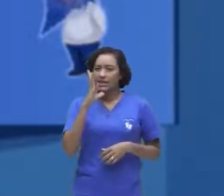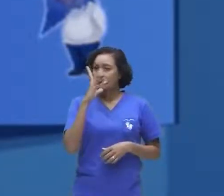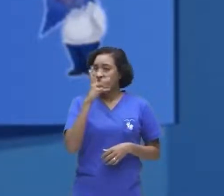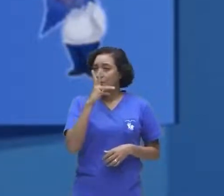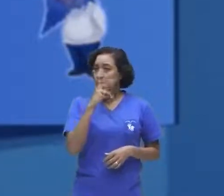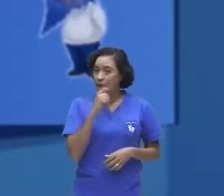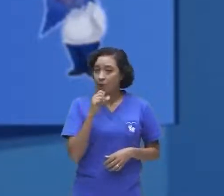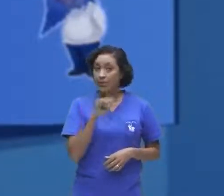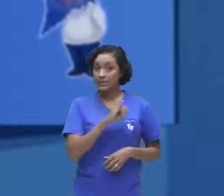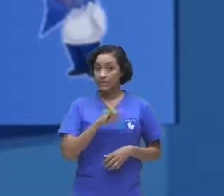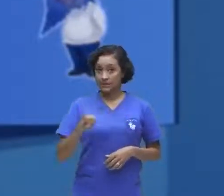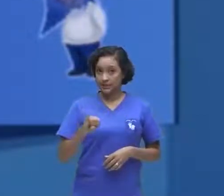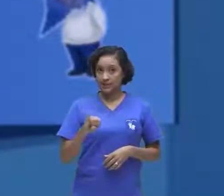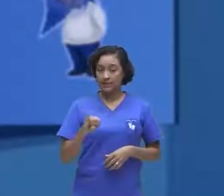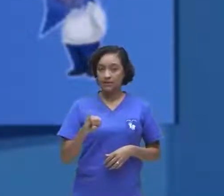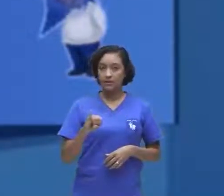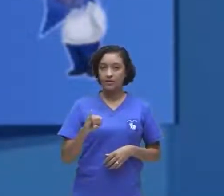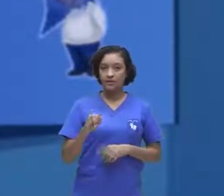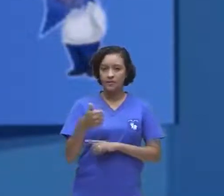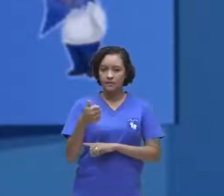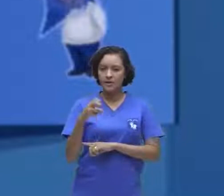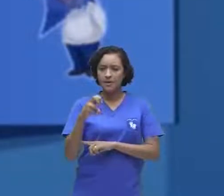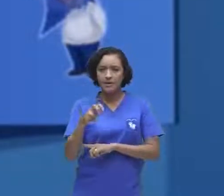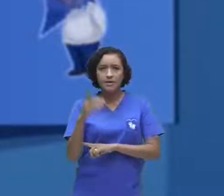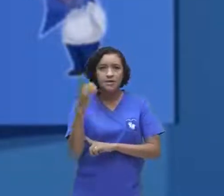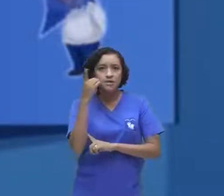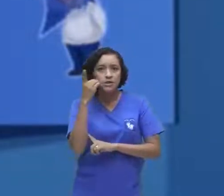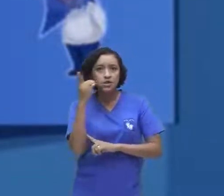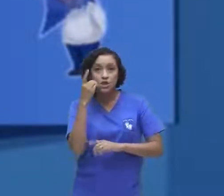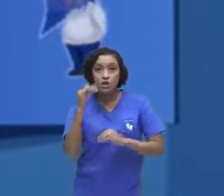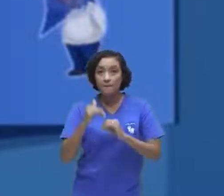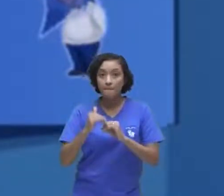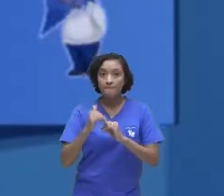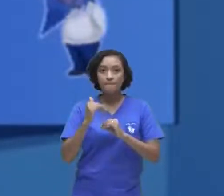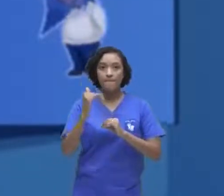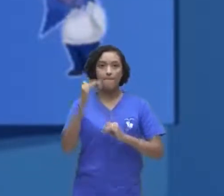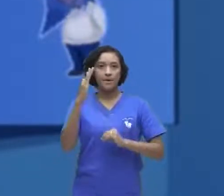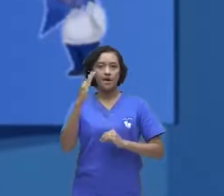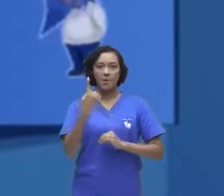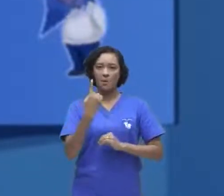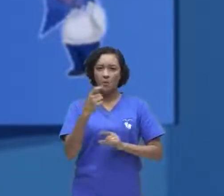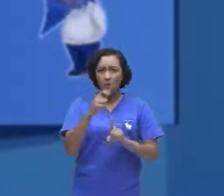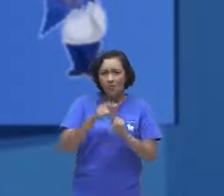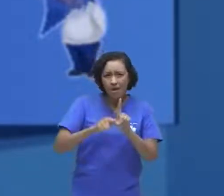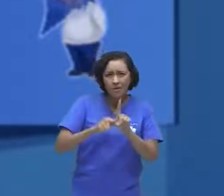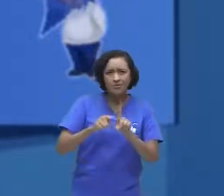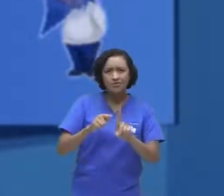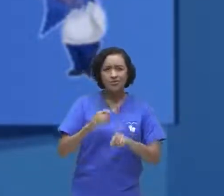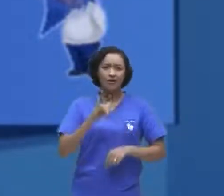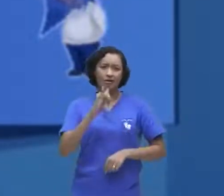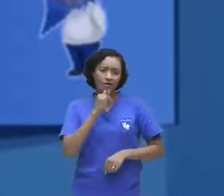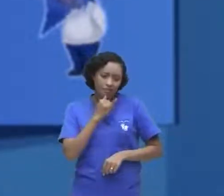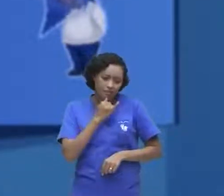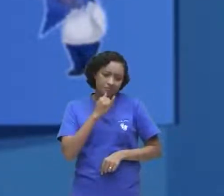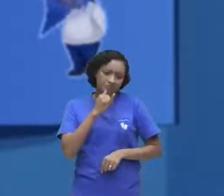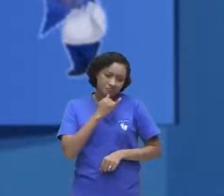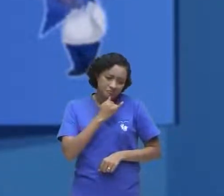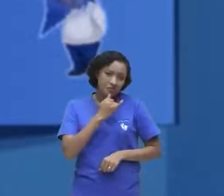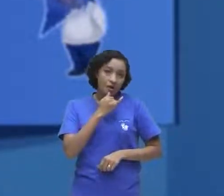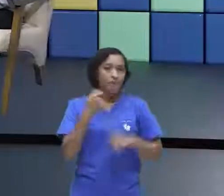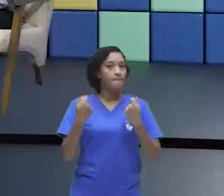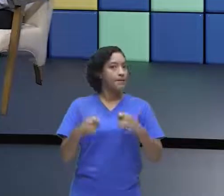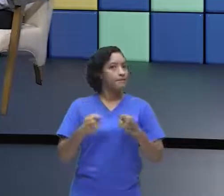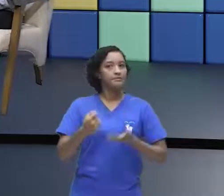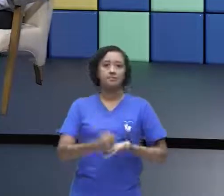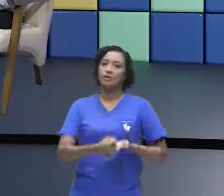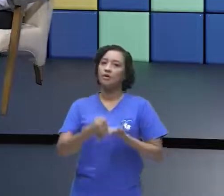mais de 15 dias, um mês, aí a pessoa já tem que buscar ajuda, um tratamento adequado. Sim, então é